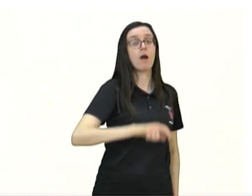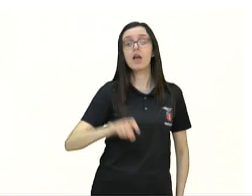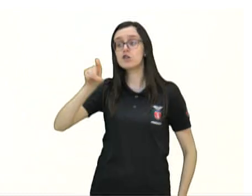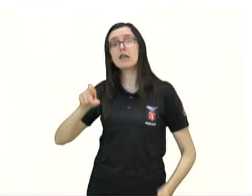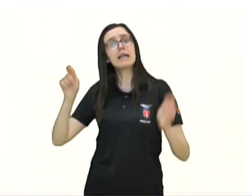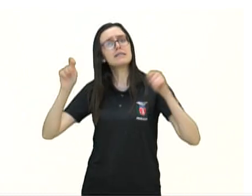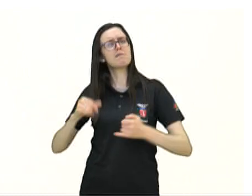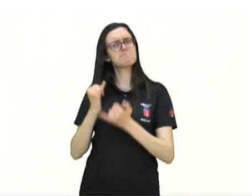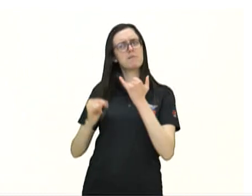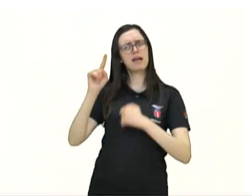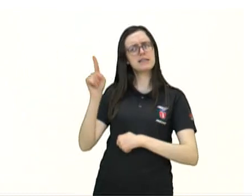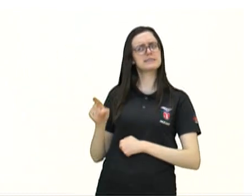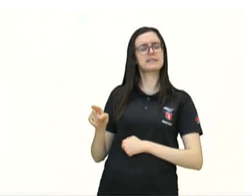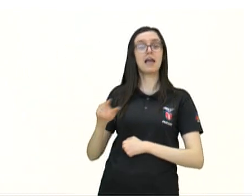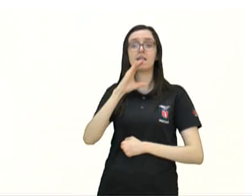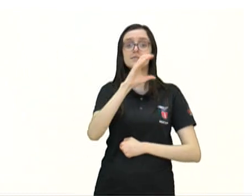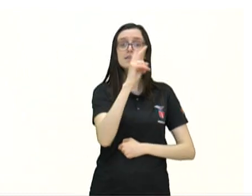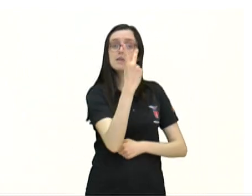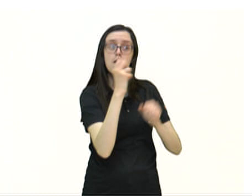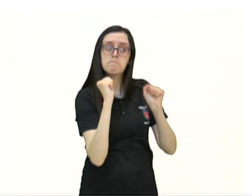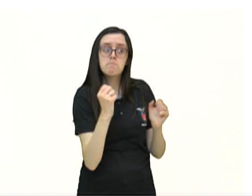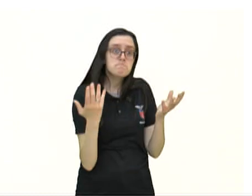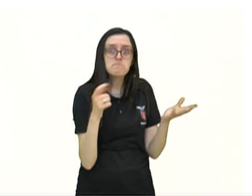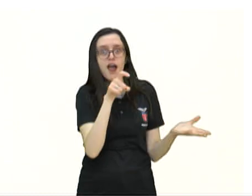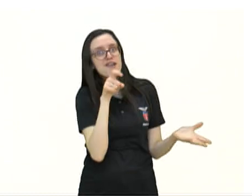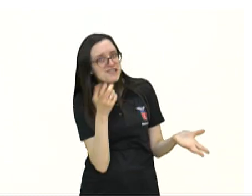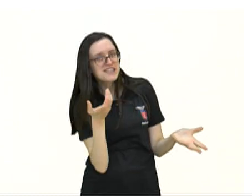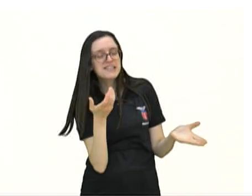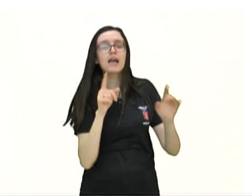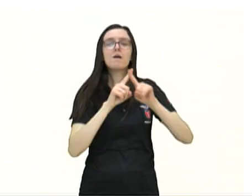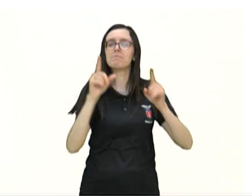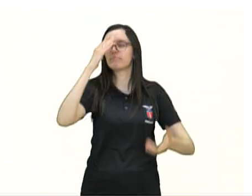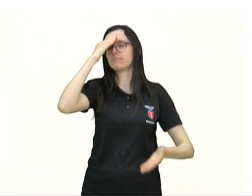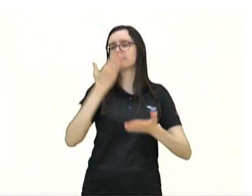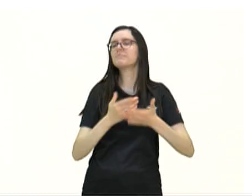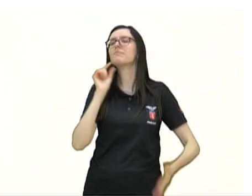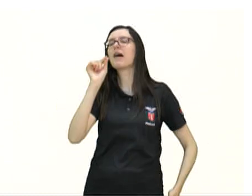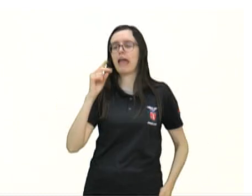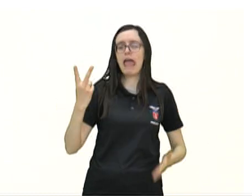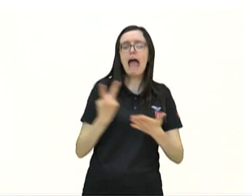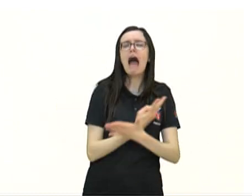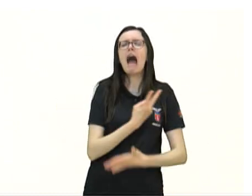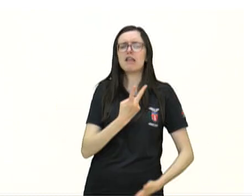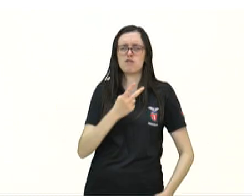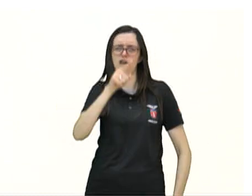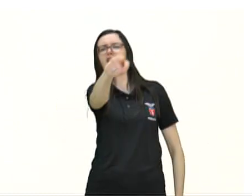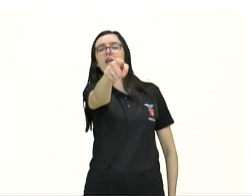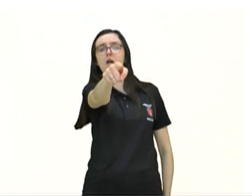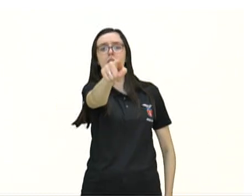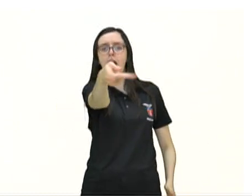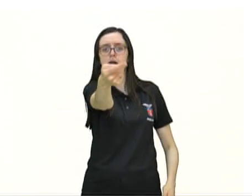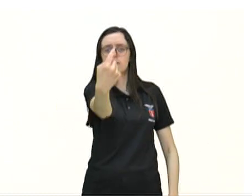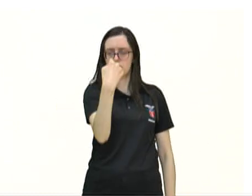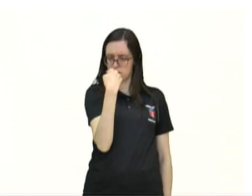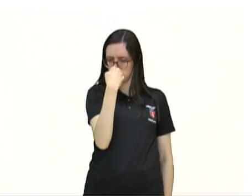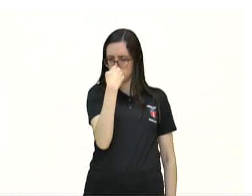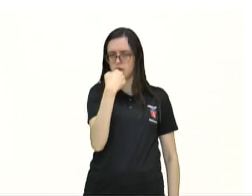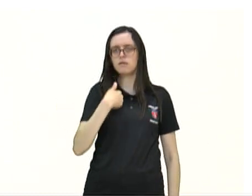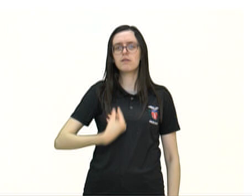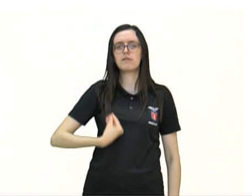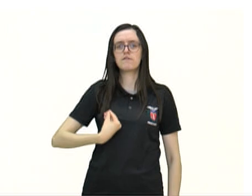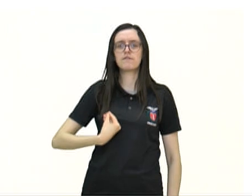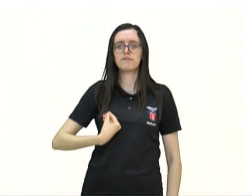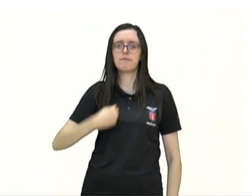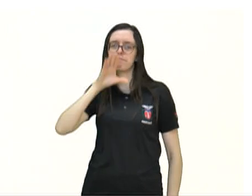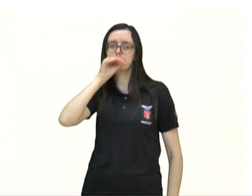ter som de Z e o CH pode ter som de X, acredito que errado é aquele que fala correto e não vive o